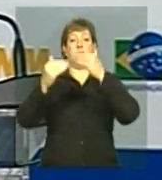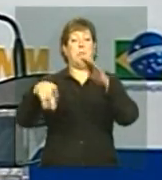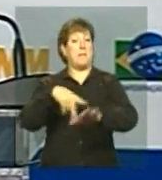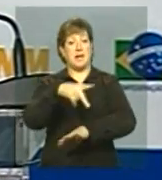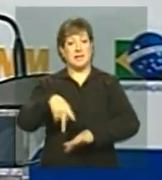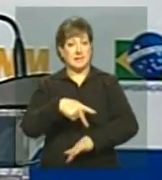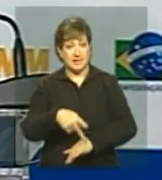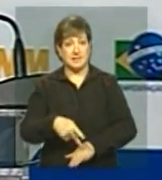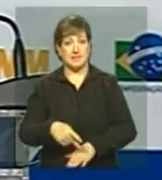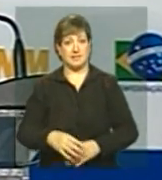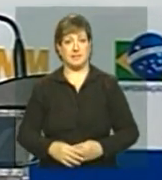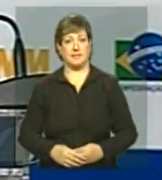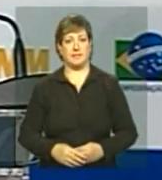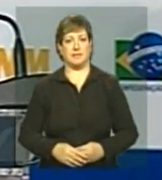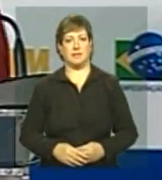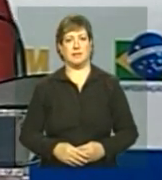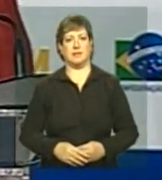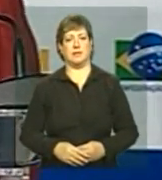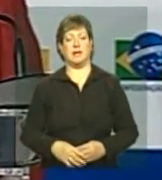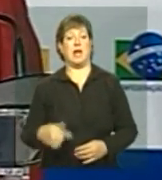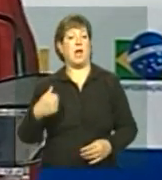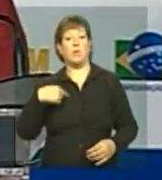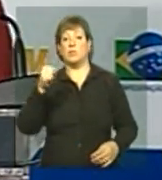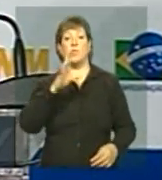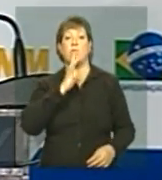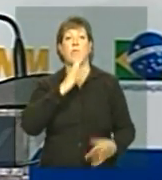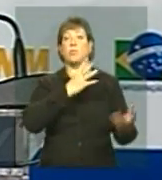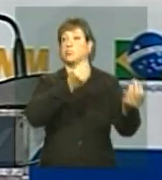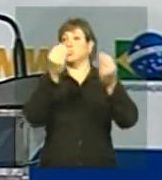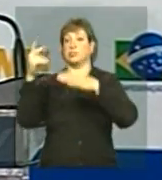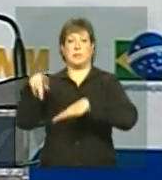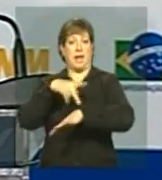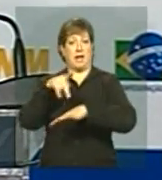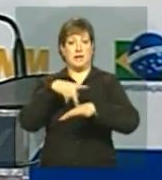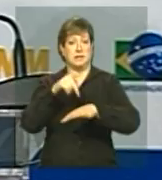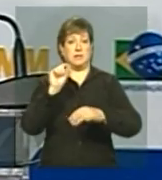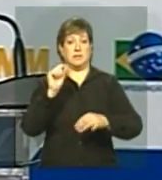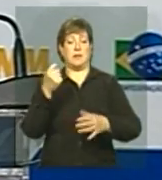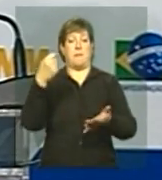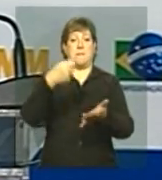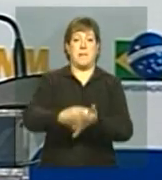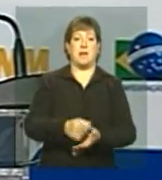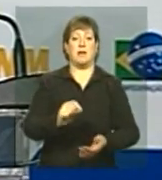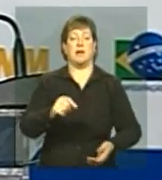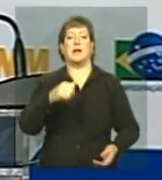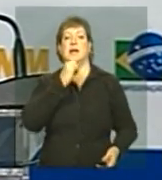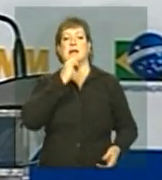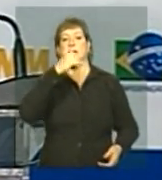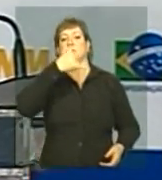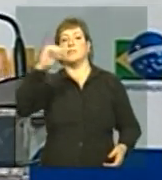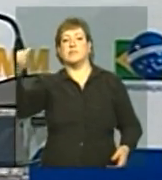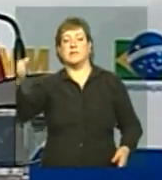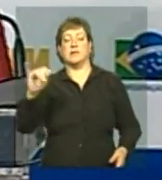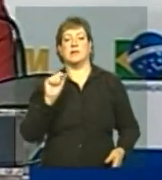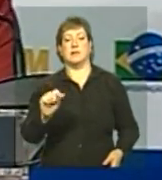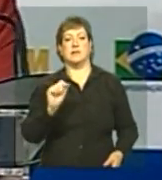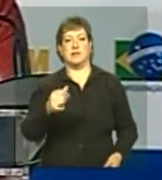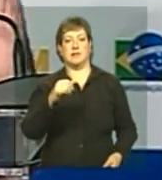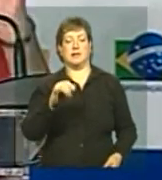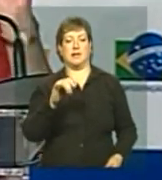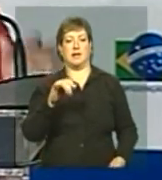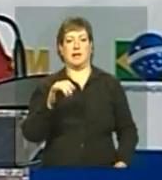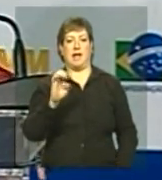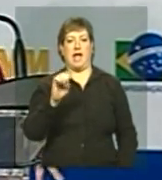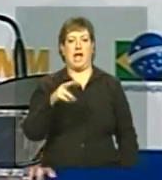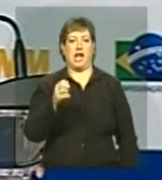país. Eu não conheço muitos países que tributam energia elétrica. Nós tributamos.